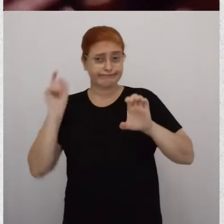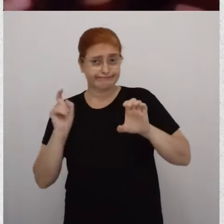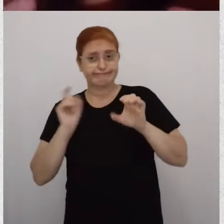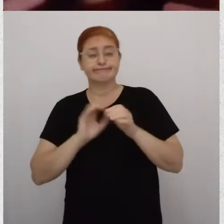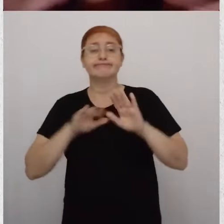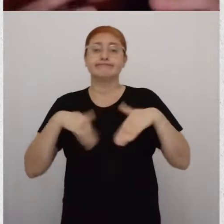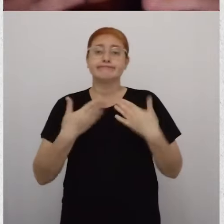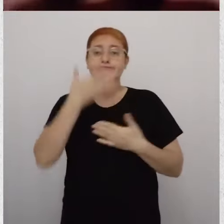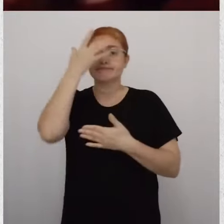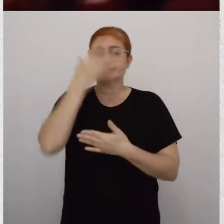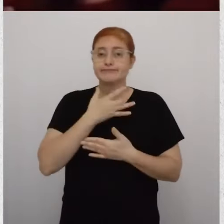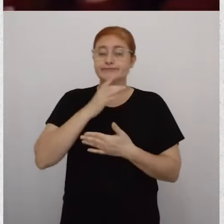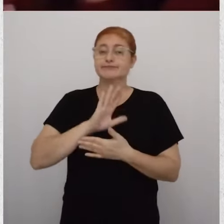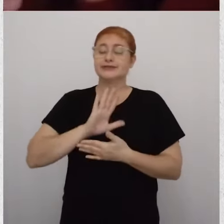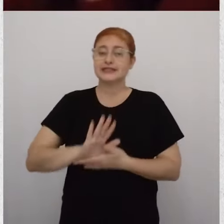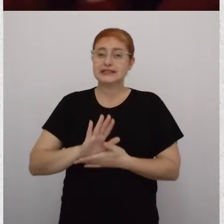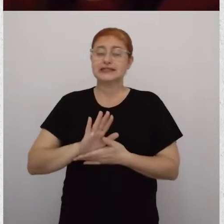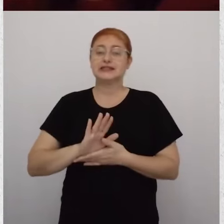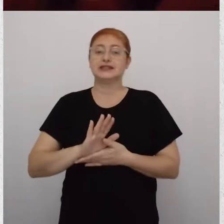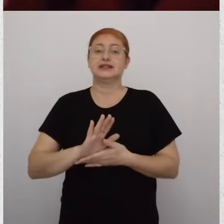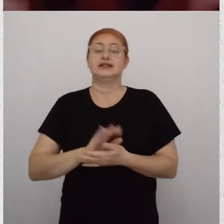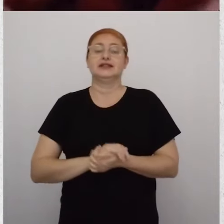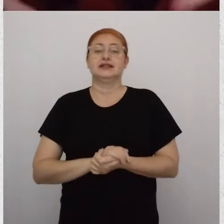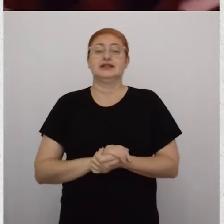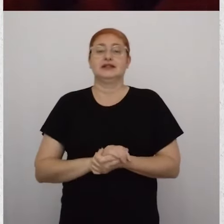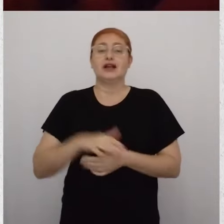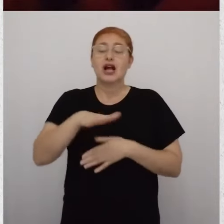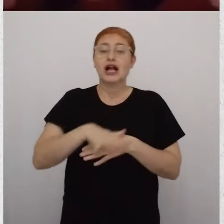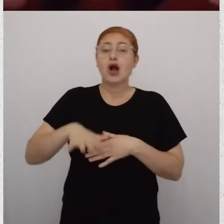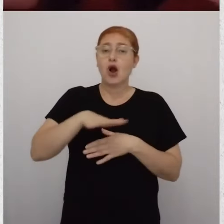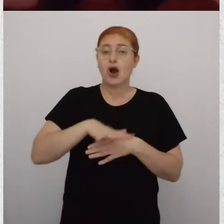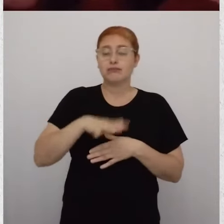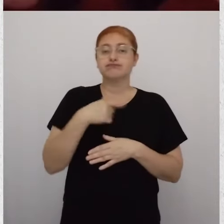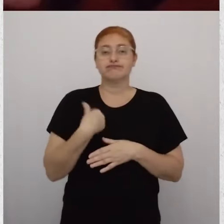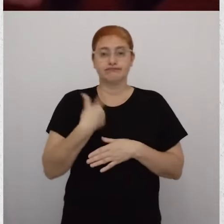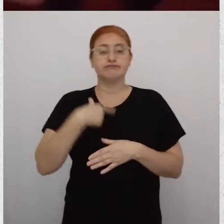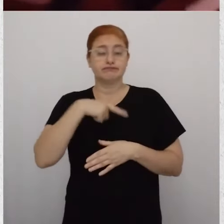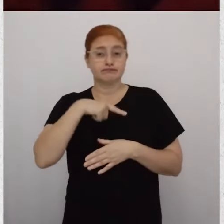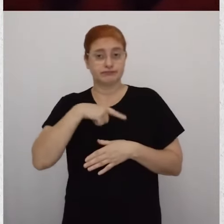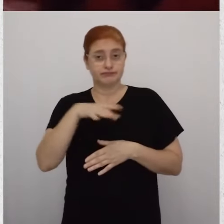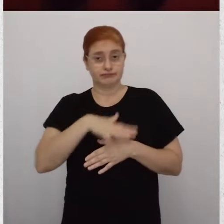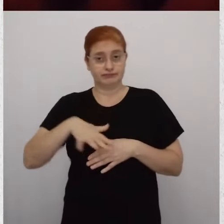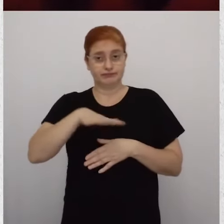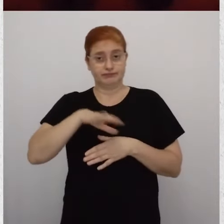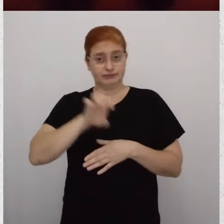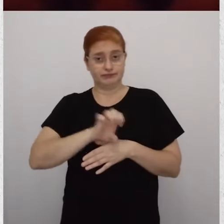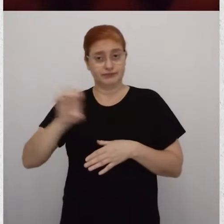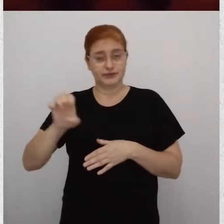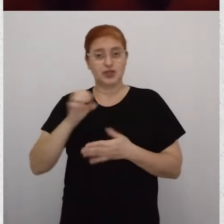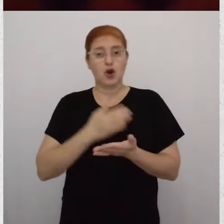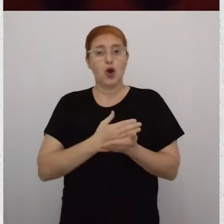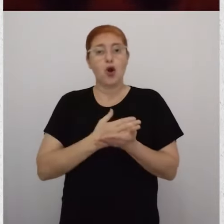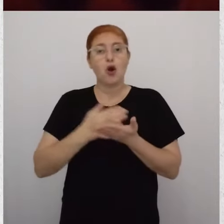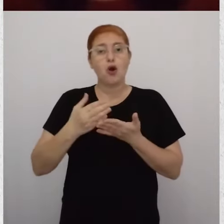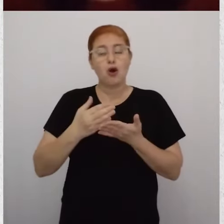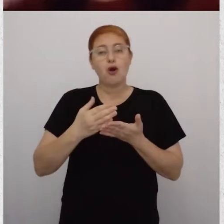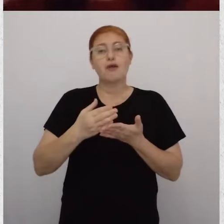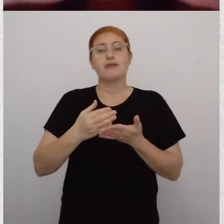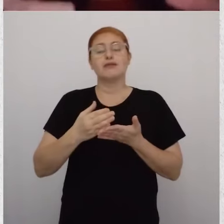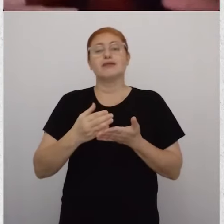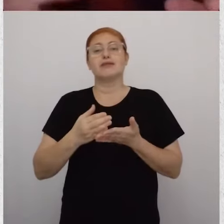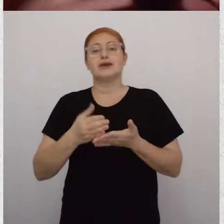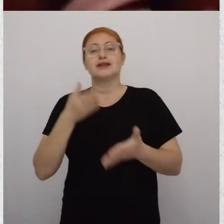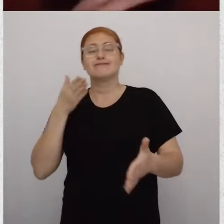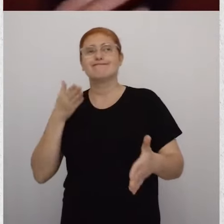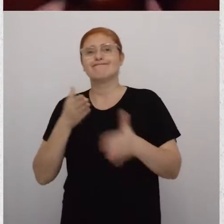eu acho que é isso. Cada vez mais, esse campo, que a gente tem como campo de esquerda, começa a extrapolar